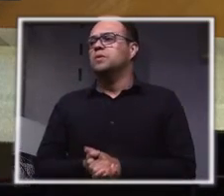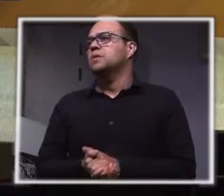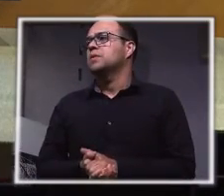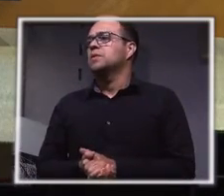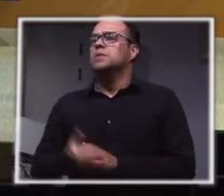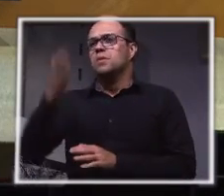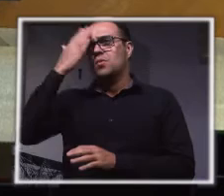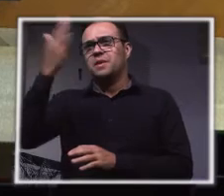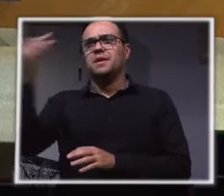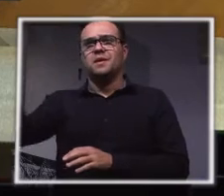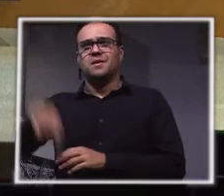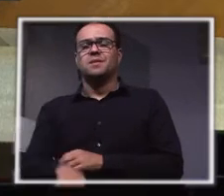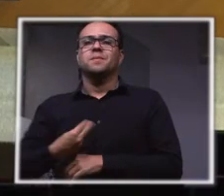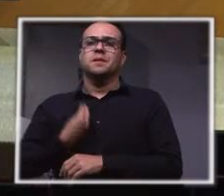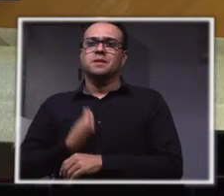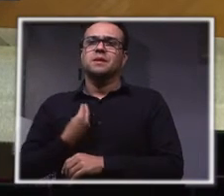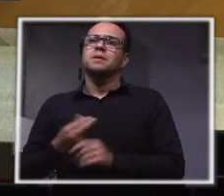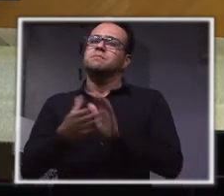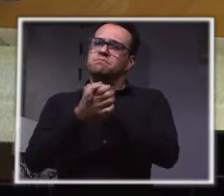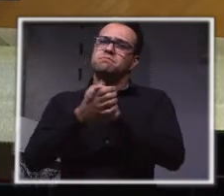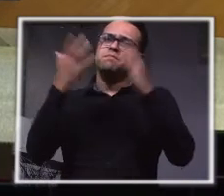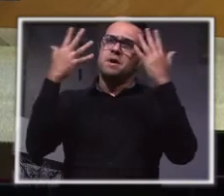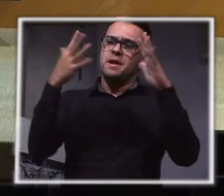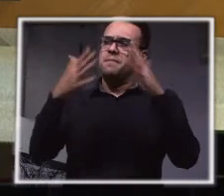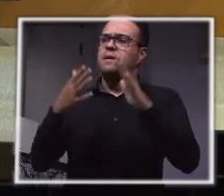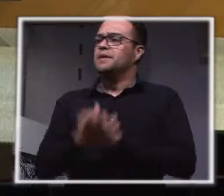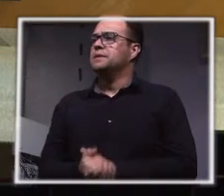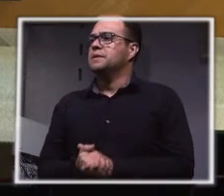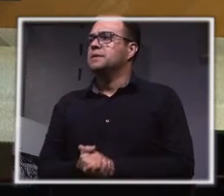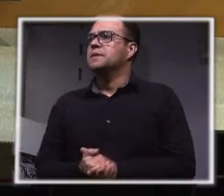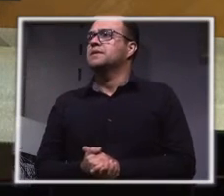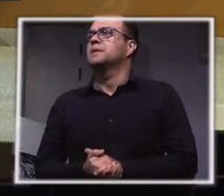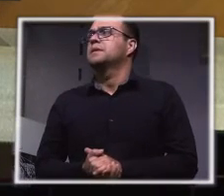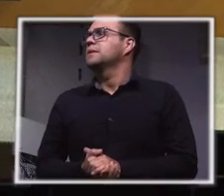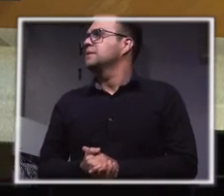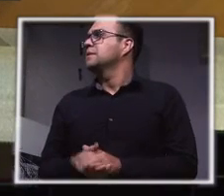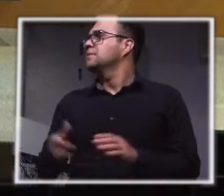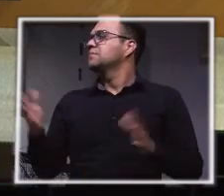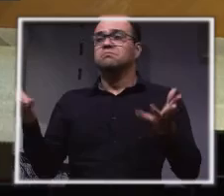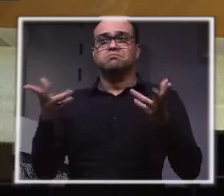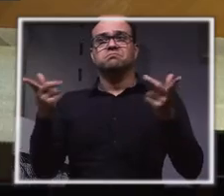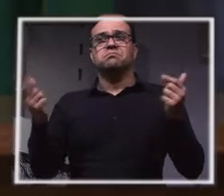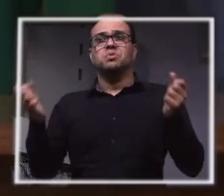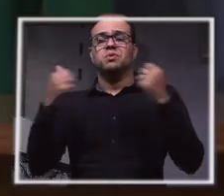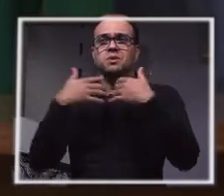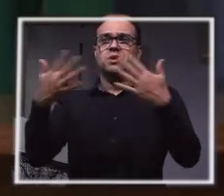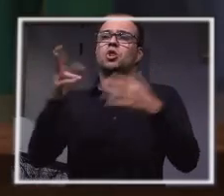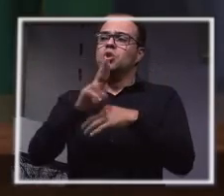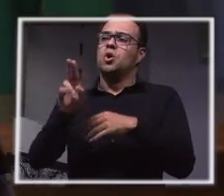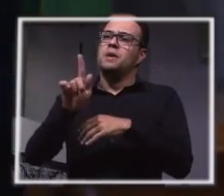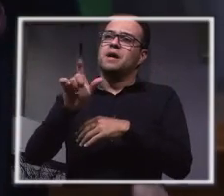Obrigada pela presença. Parabéns pela iniciativa desse webinar, está muito bonito. Meu nome é